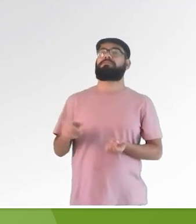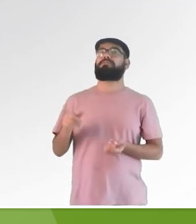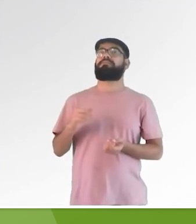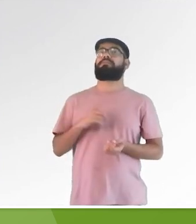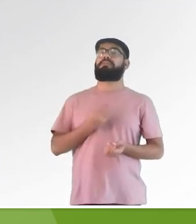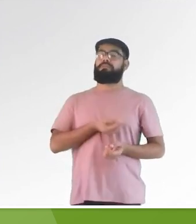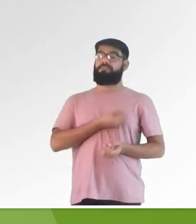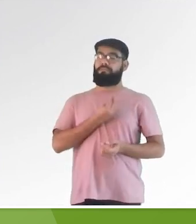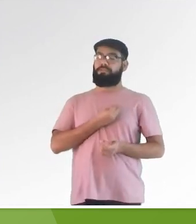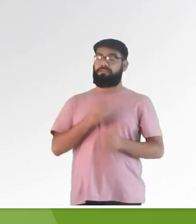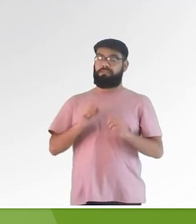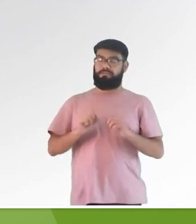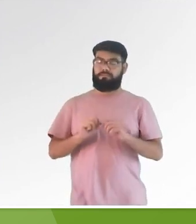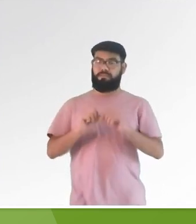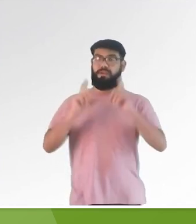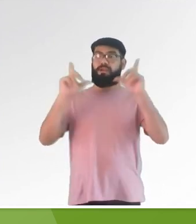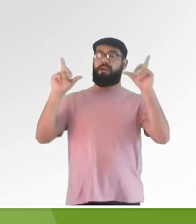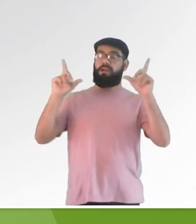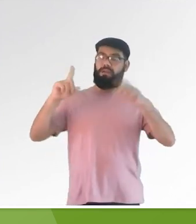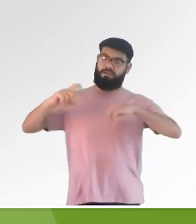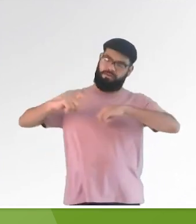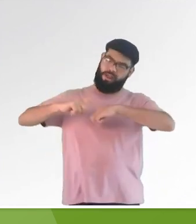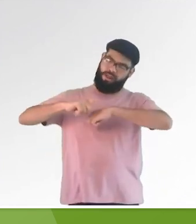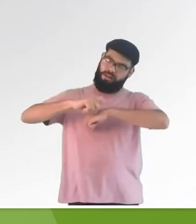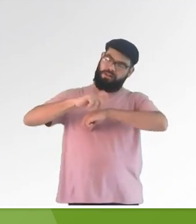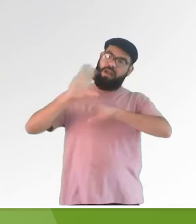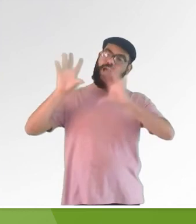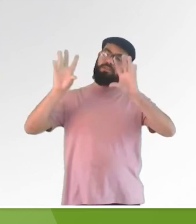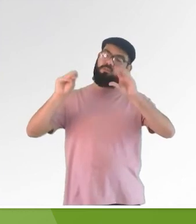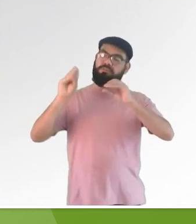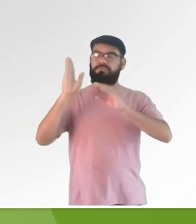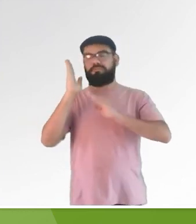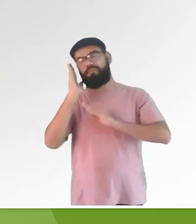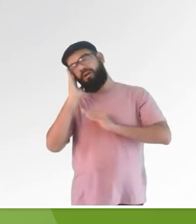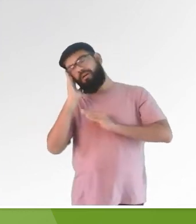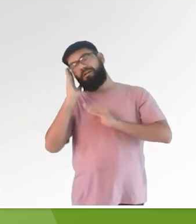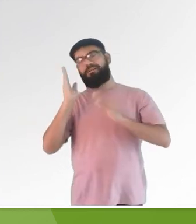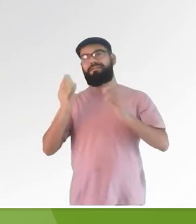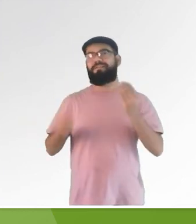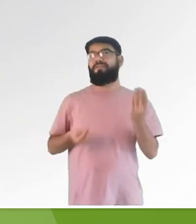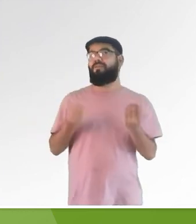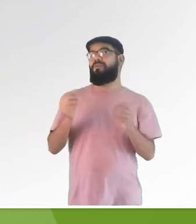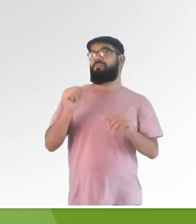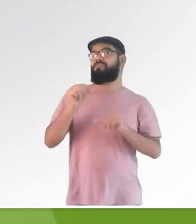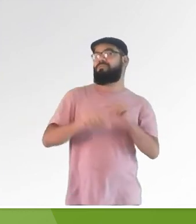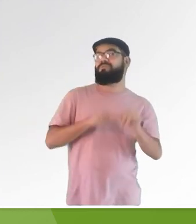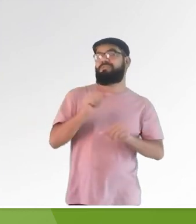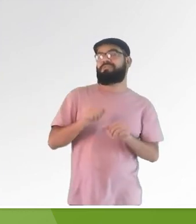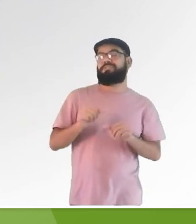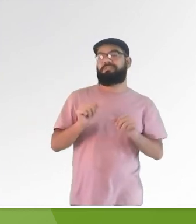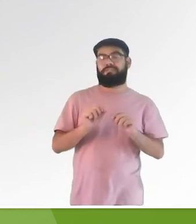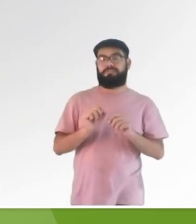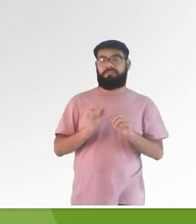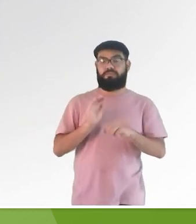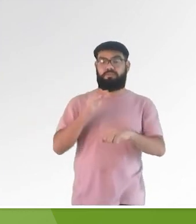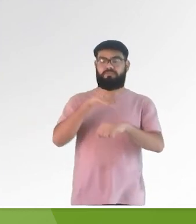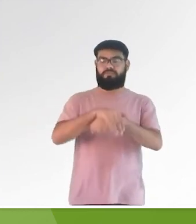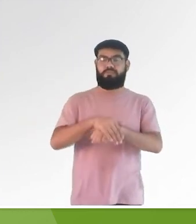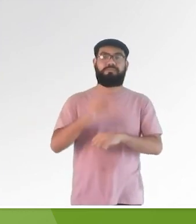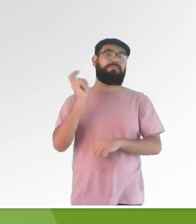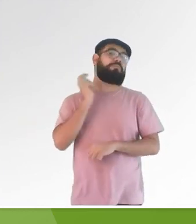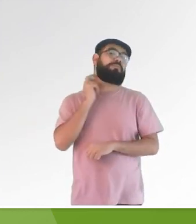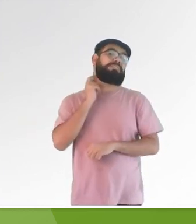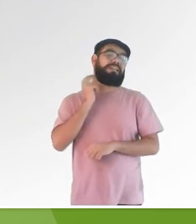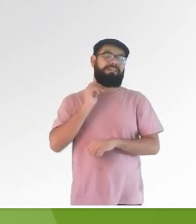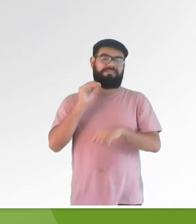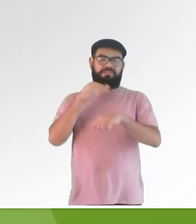então durante o dia ela está em atividade e à noite ela está dormindo, ou se é o inverso, como a gente vê aqui nos morcegos, que eles têm hábito de